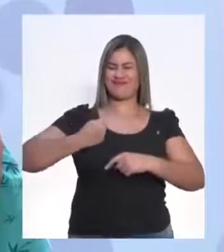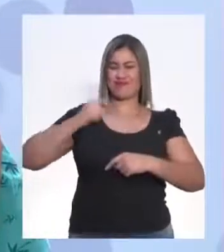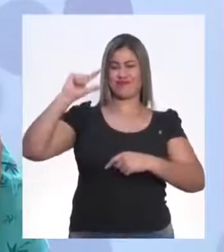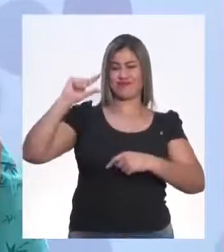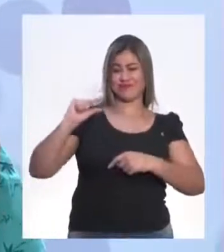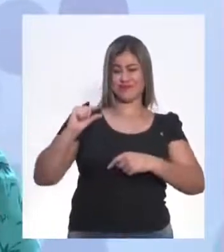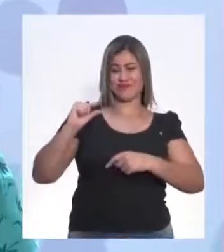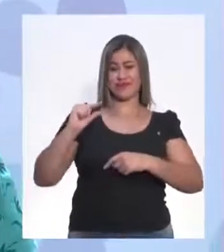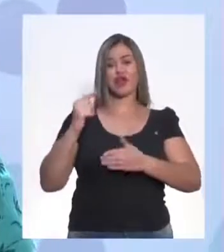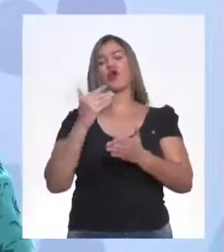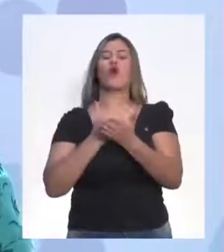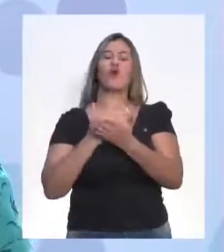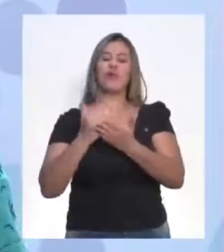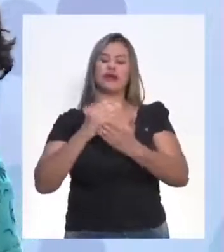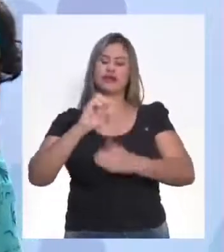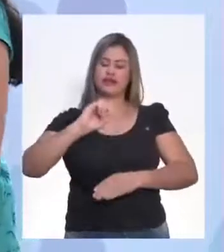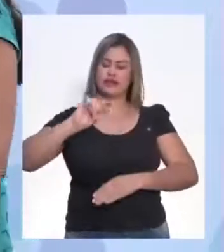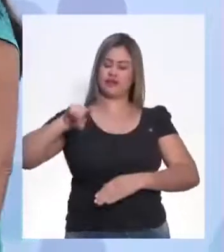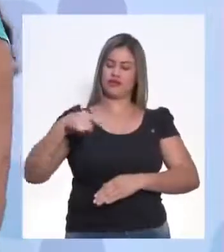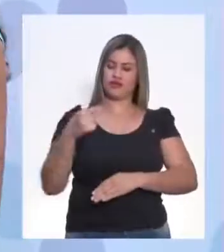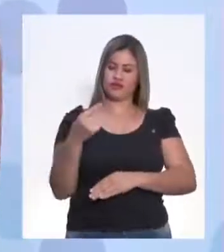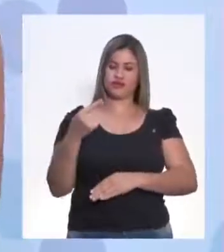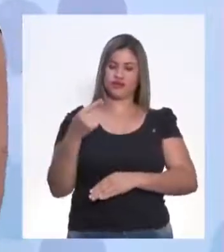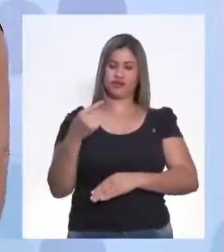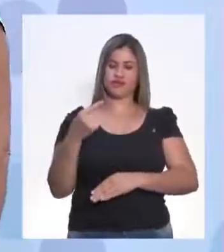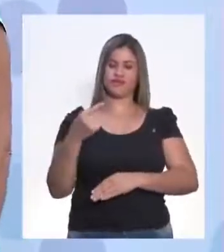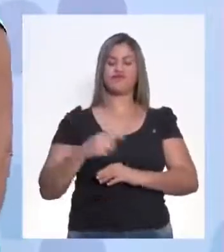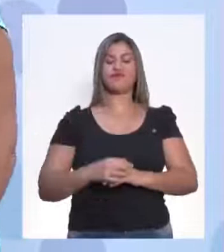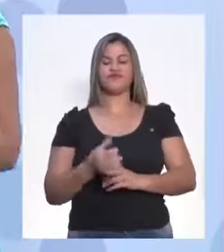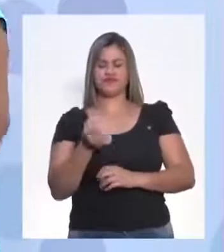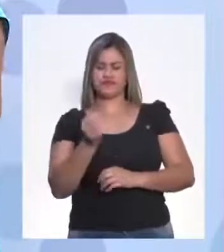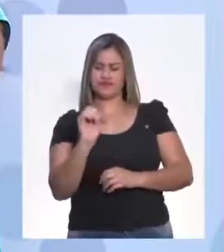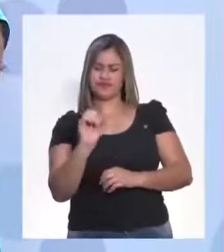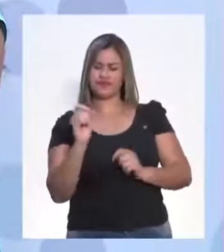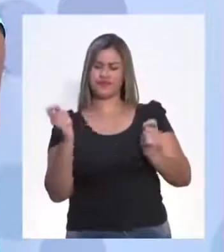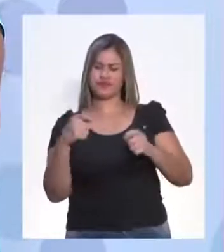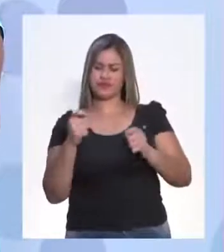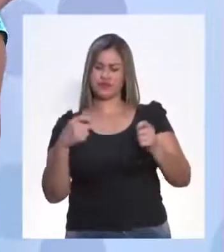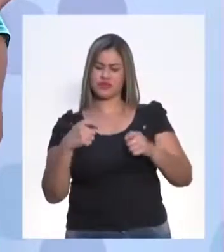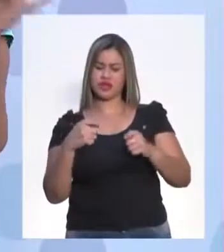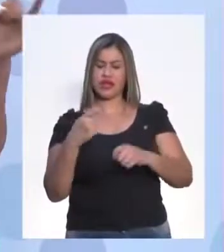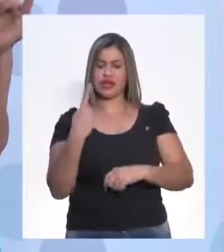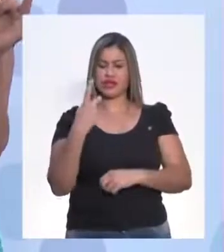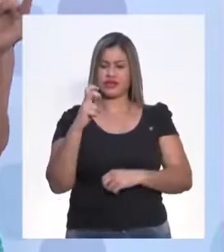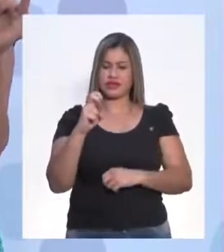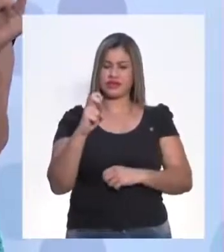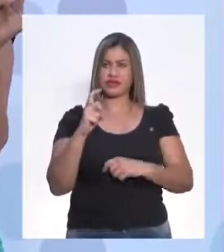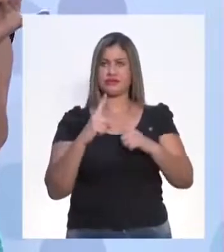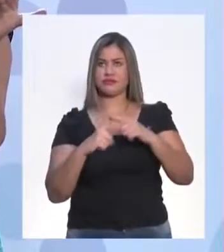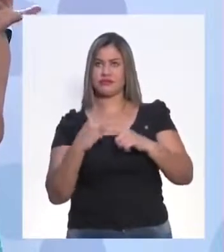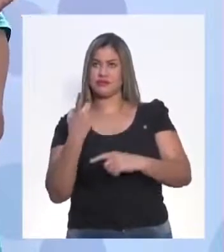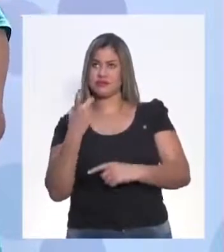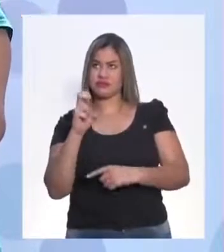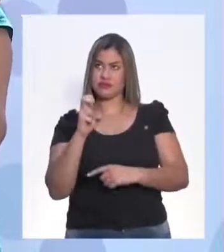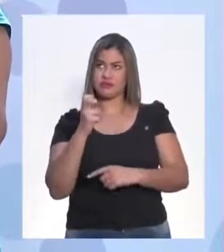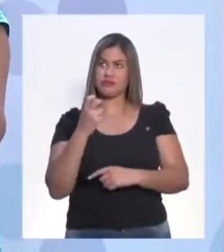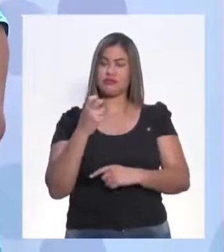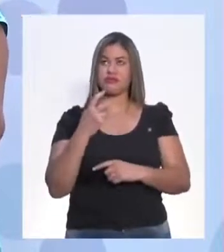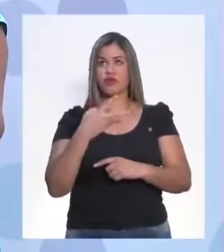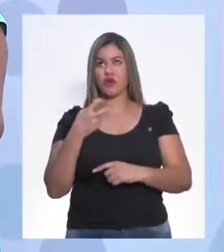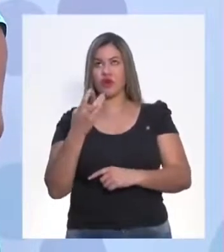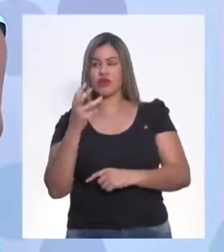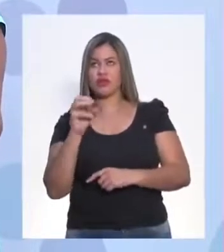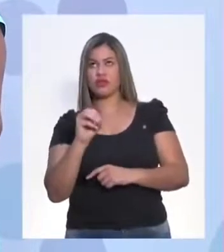começo com o 0,0. 60 dá. 15 mais 15, 30. 30 mais